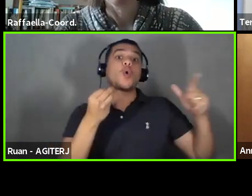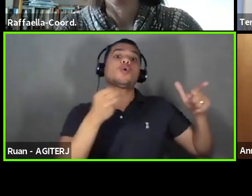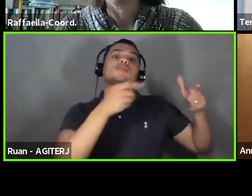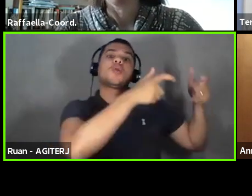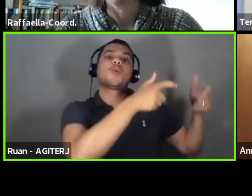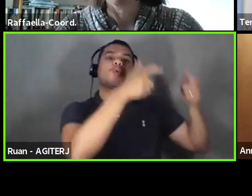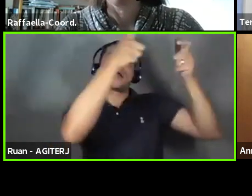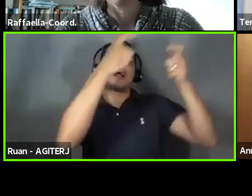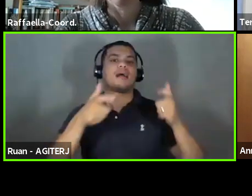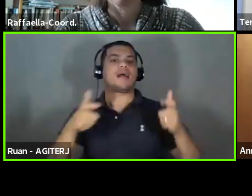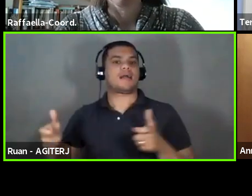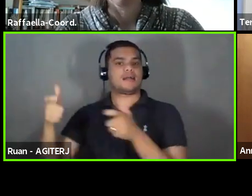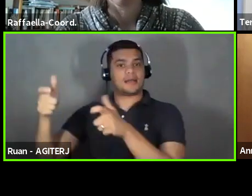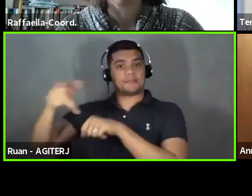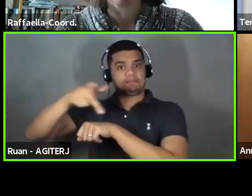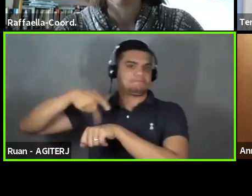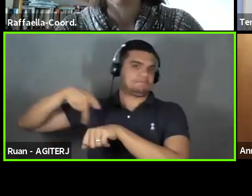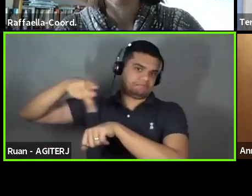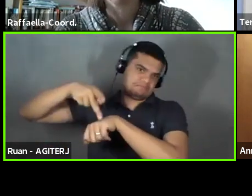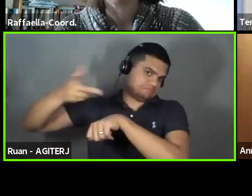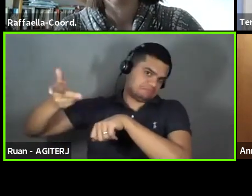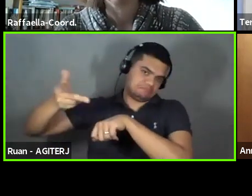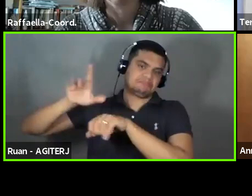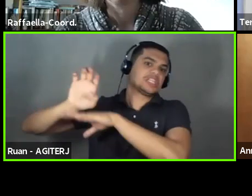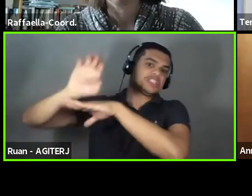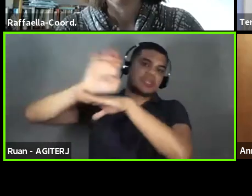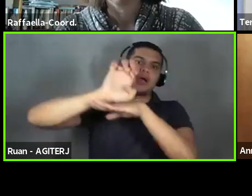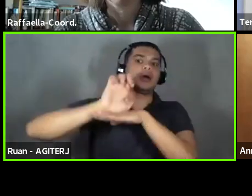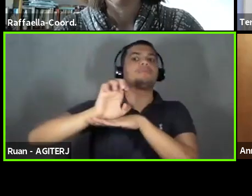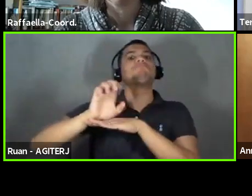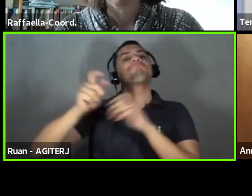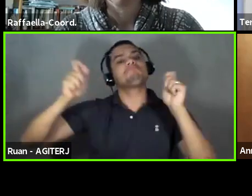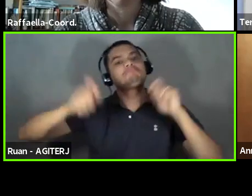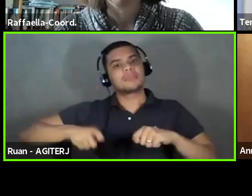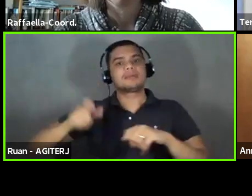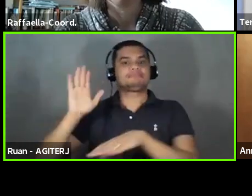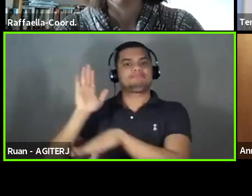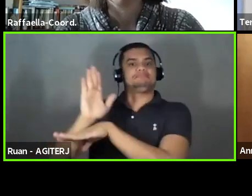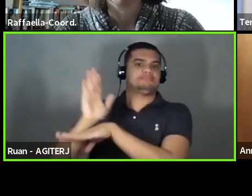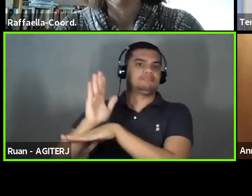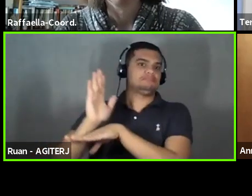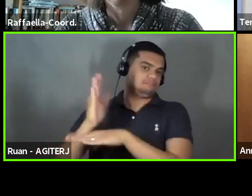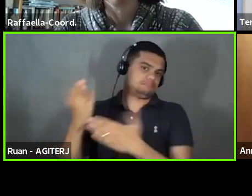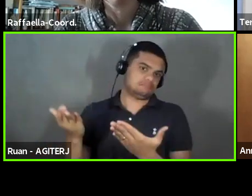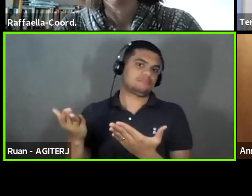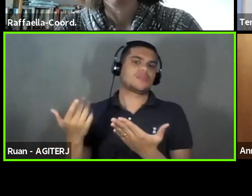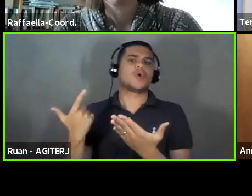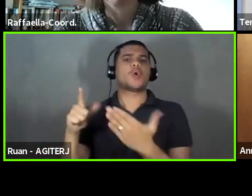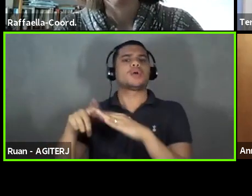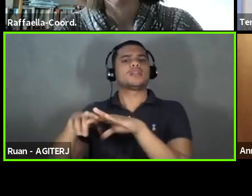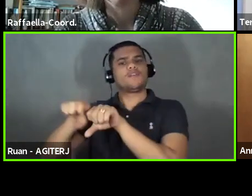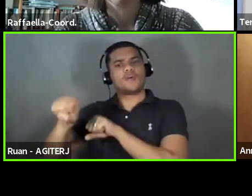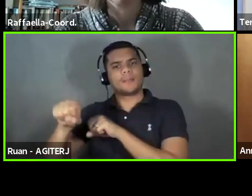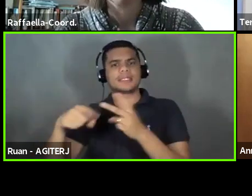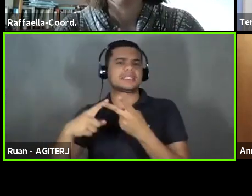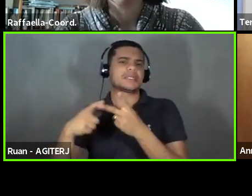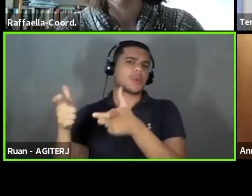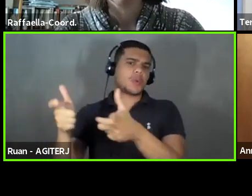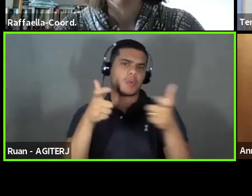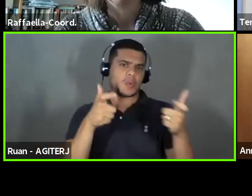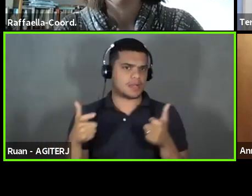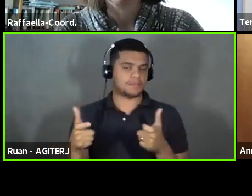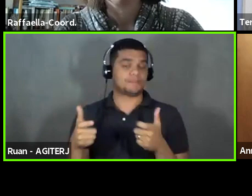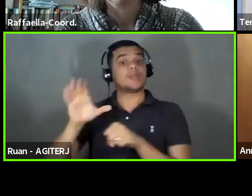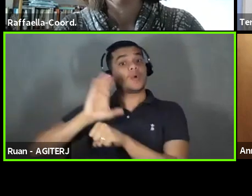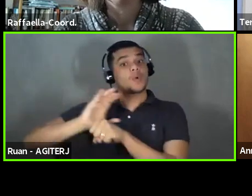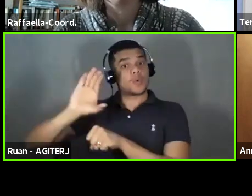lugares, né? De pessoas de outros lugares que só têm a acrescentar, né? De outras formações, outros lugares. Então, o curso